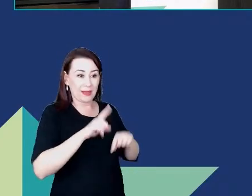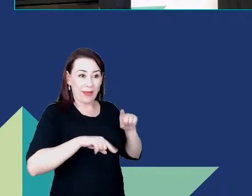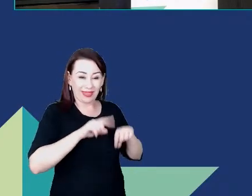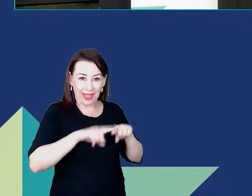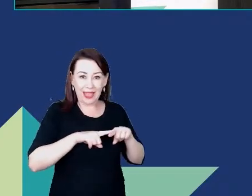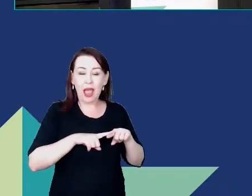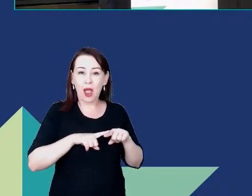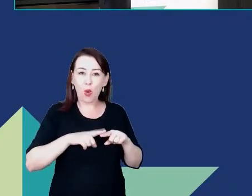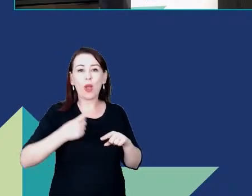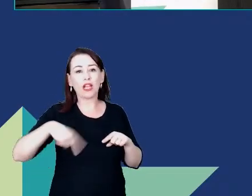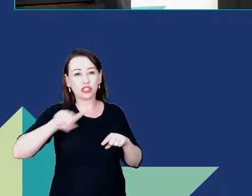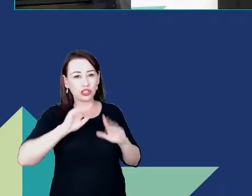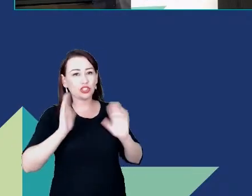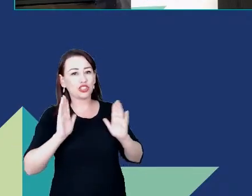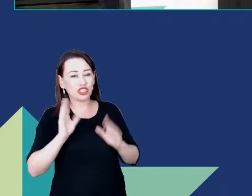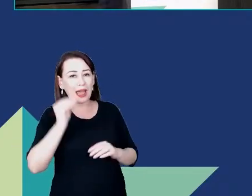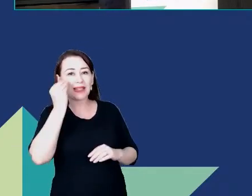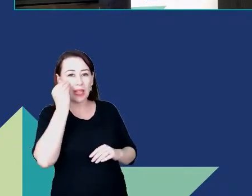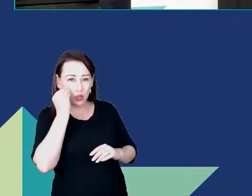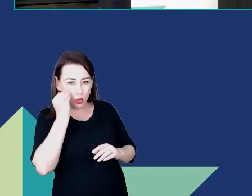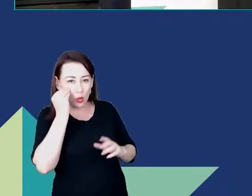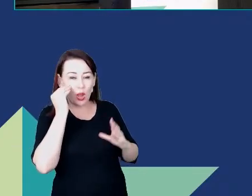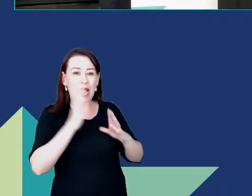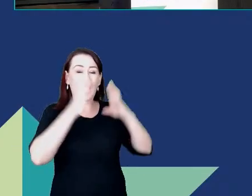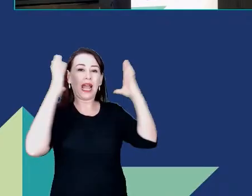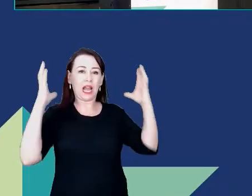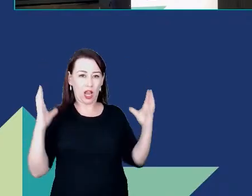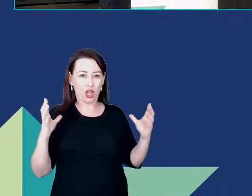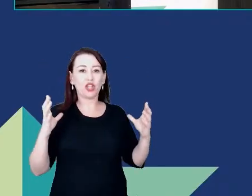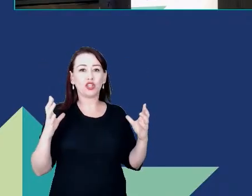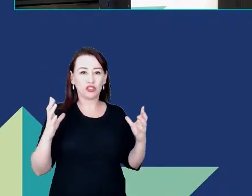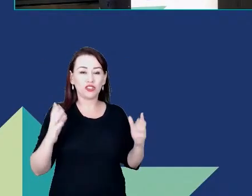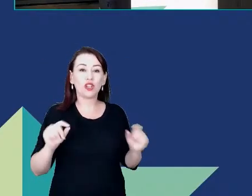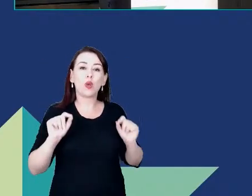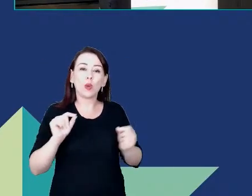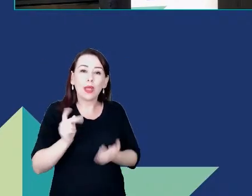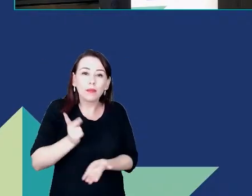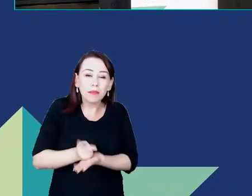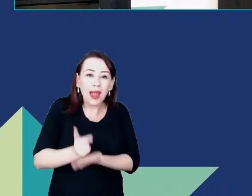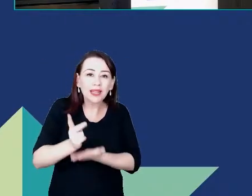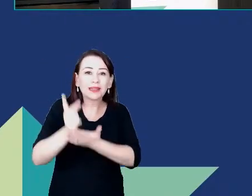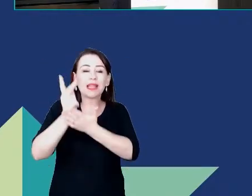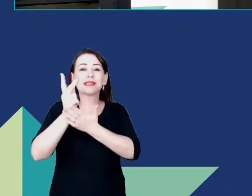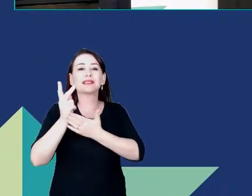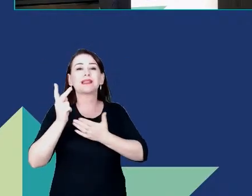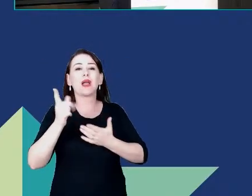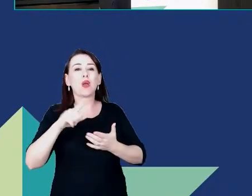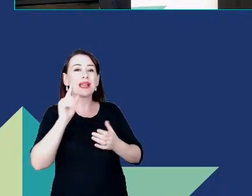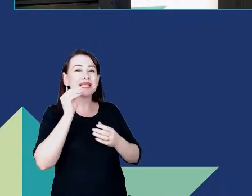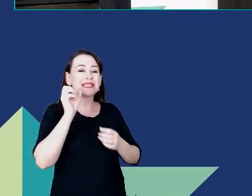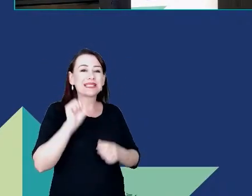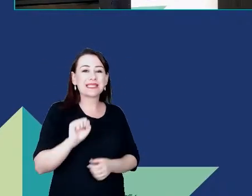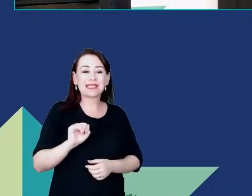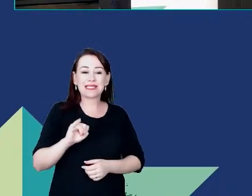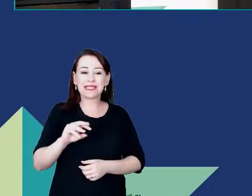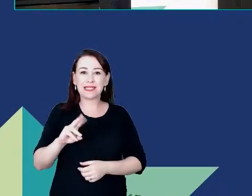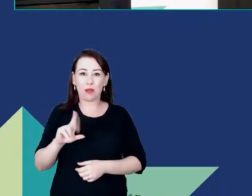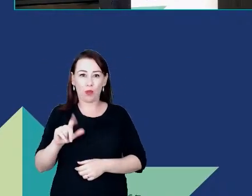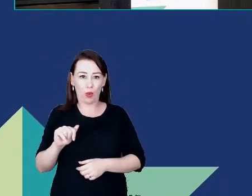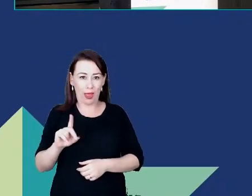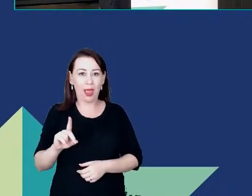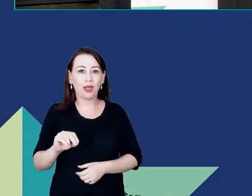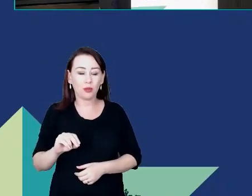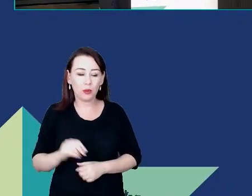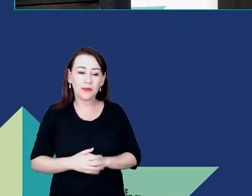né, de grande escala, né, ou seja, aí, com a intenção mesmo de simular as condições operacionais, né,